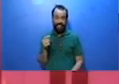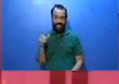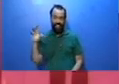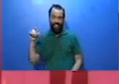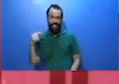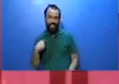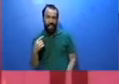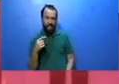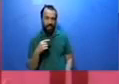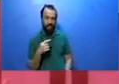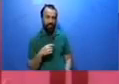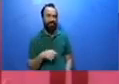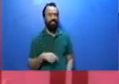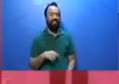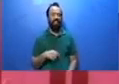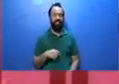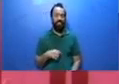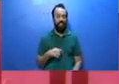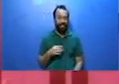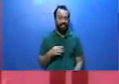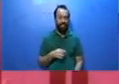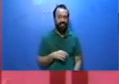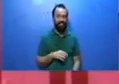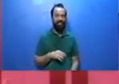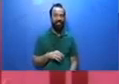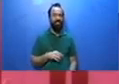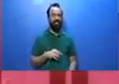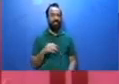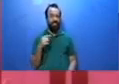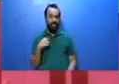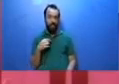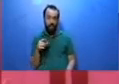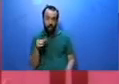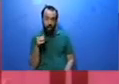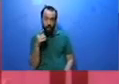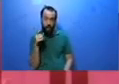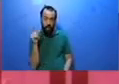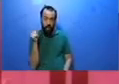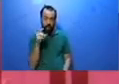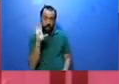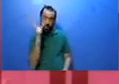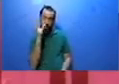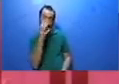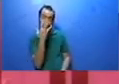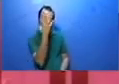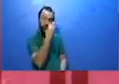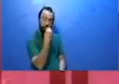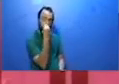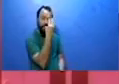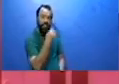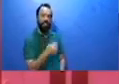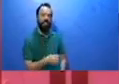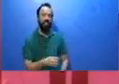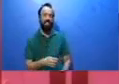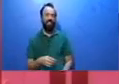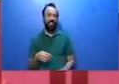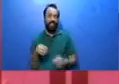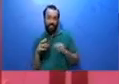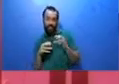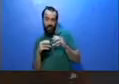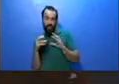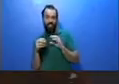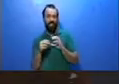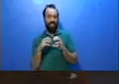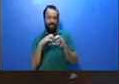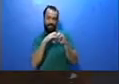professora. O que Tô significa? com Vamos ver, vergonha. gente. Será que a Clarinha sabe? Eu acho que ele tava apaixonado por ela. Ah, rolou um